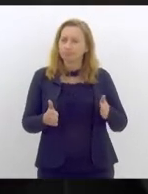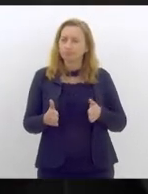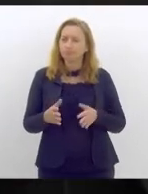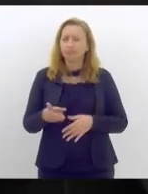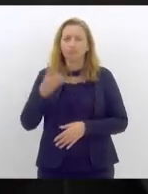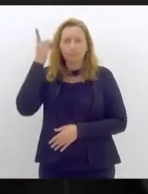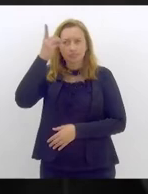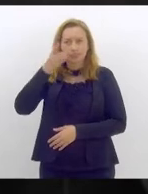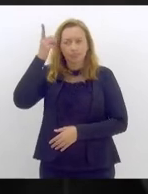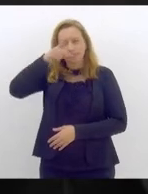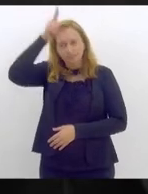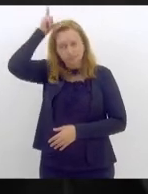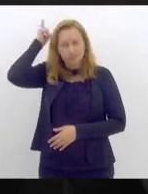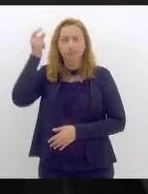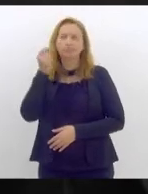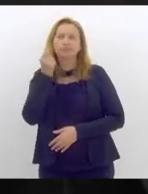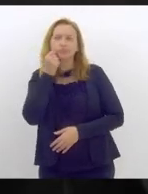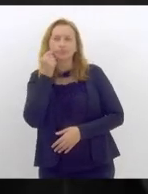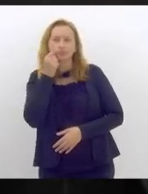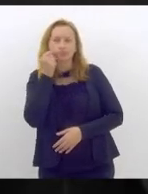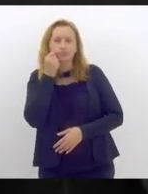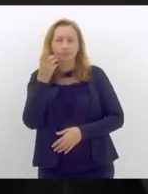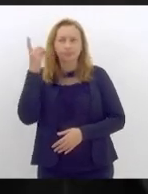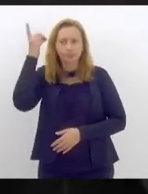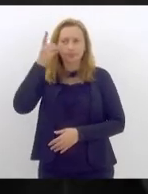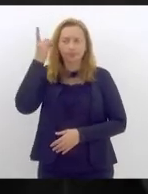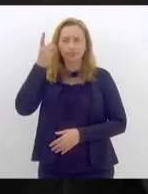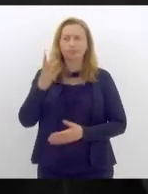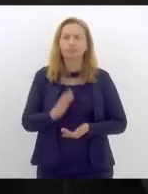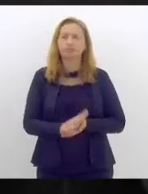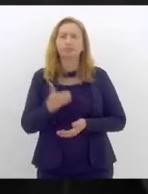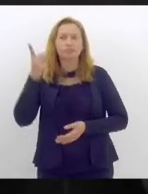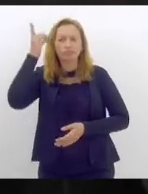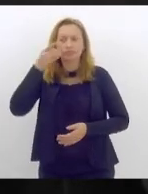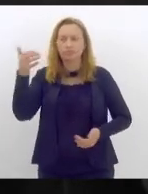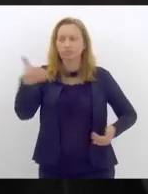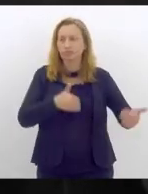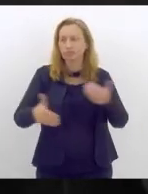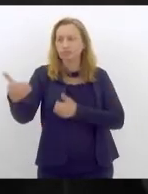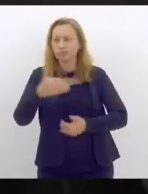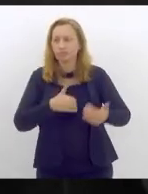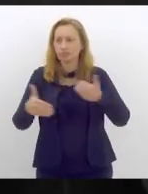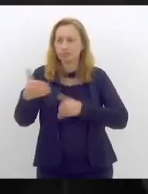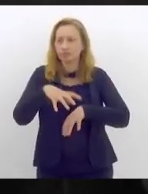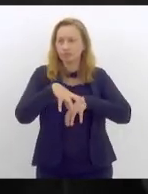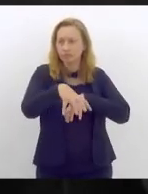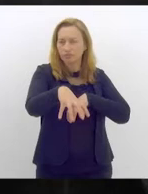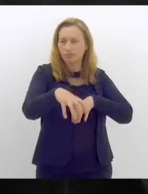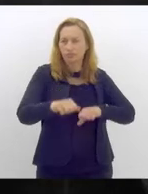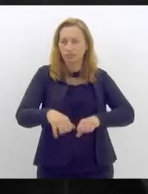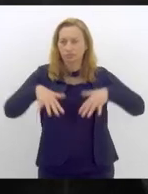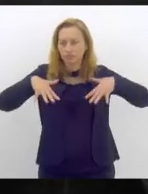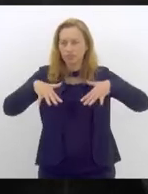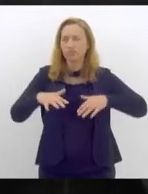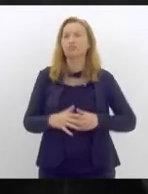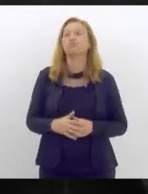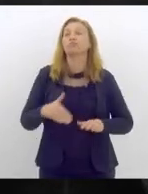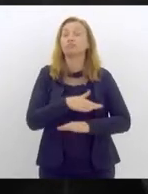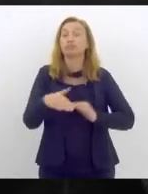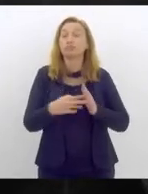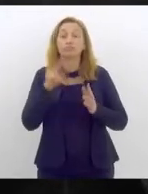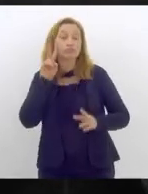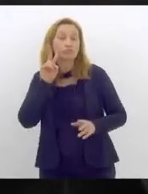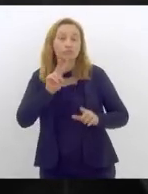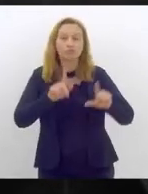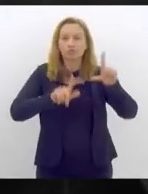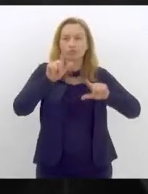Ratinho deputadas e deputados que ingressam começam ingressar no plenário virtual cidadãos